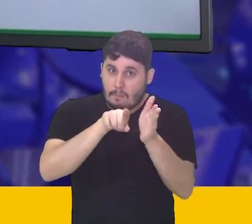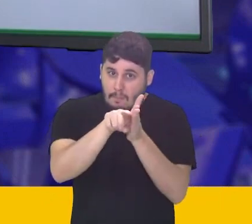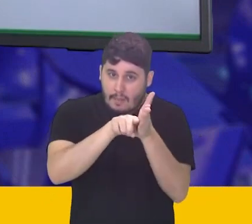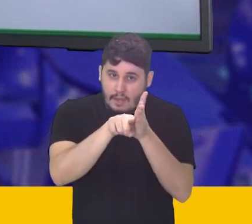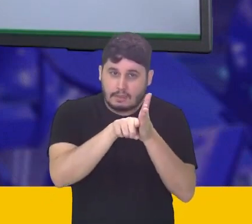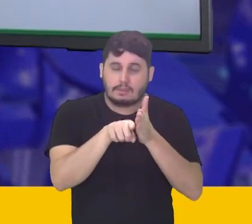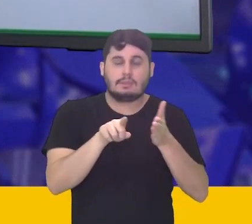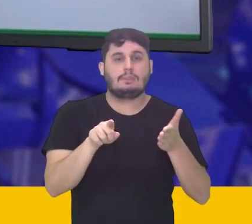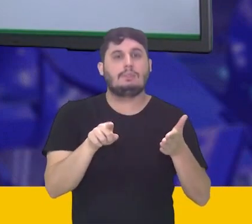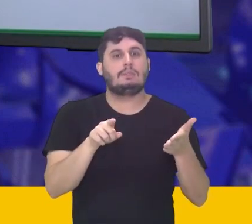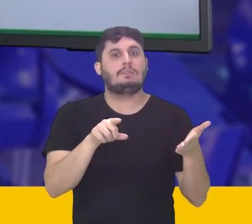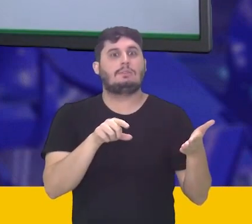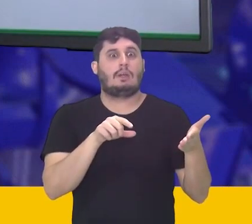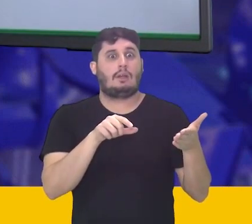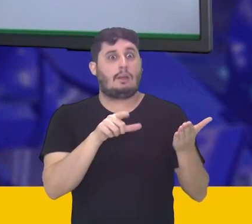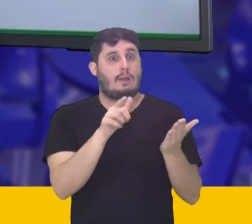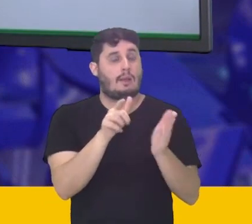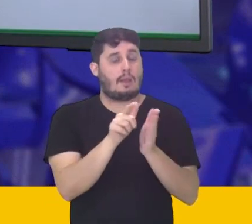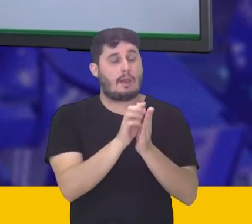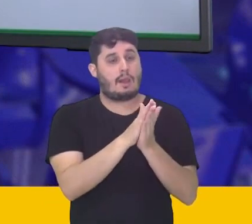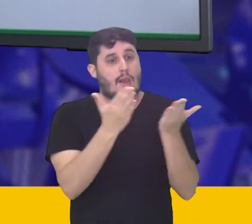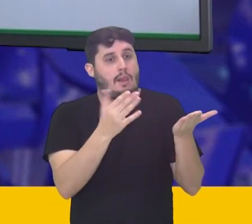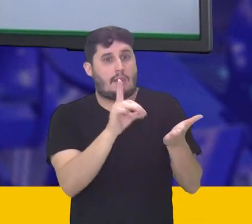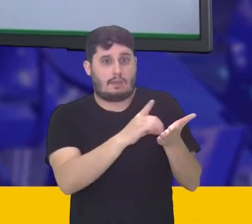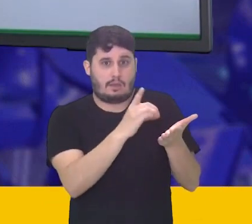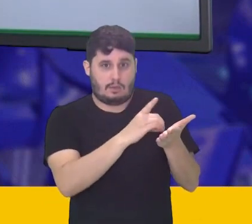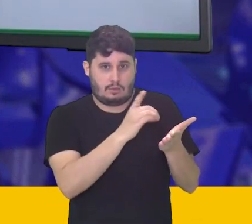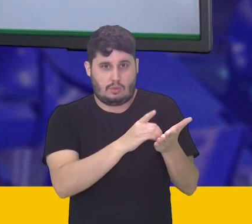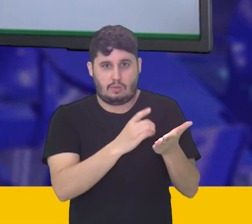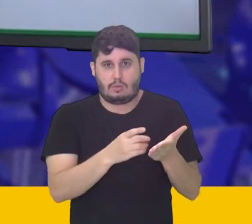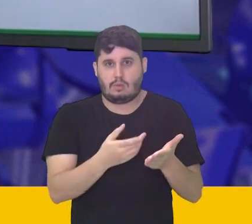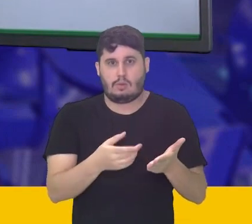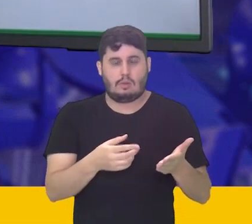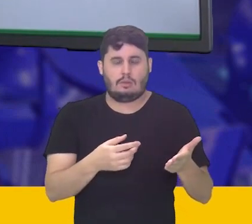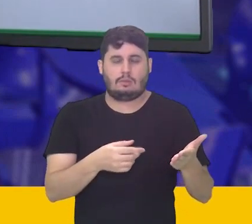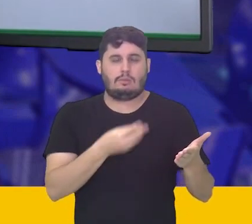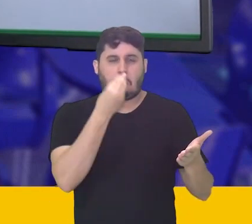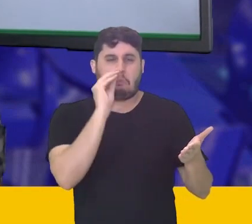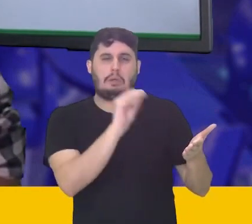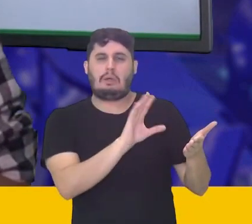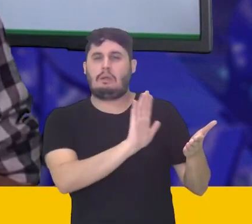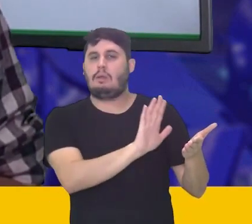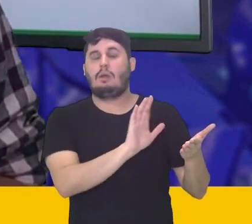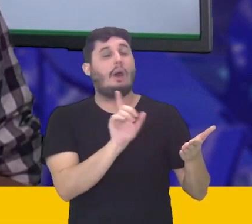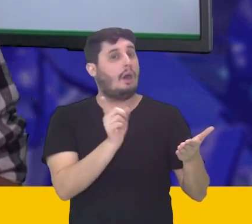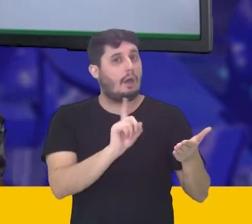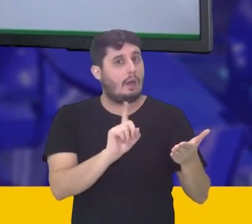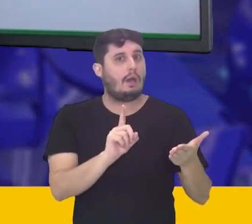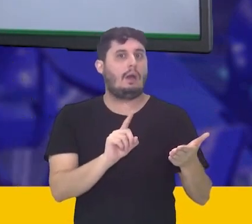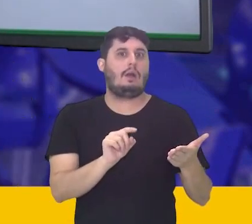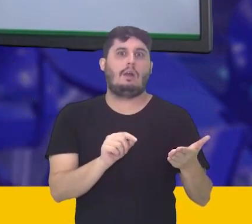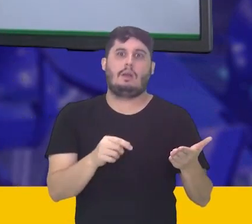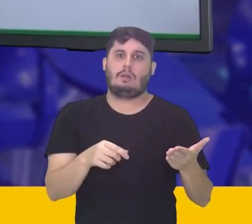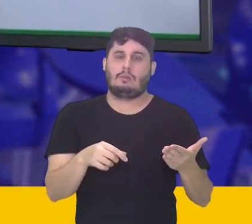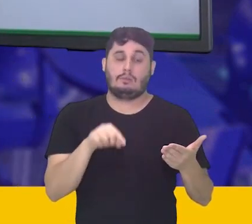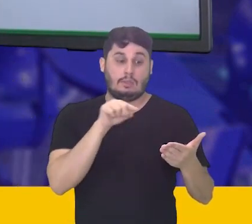sempre utilizem o dicionário, não larguem esses pessoais, certo? Ou esse pessoal. Por